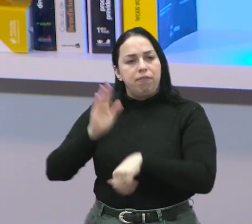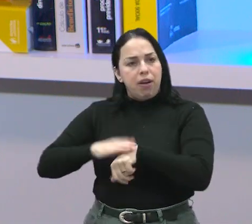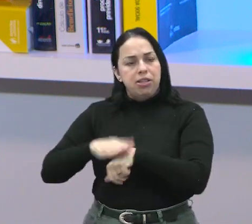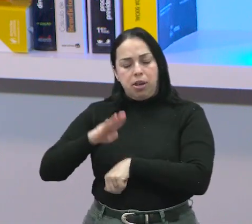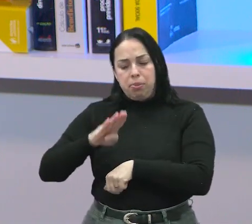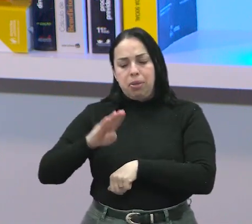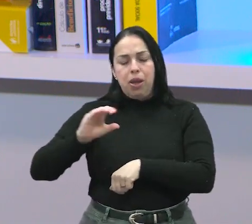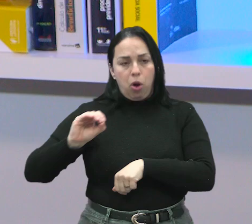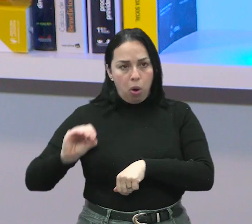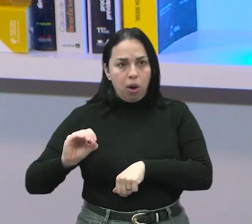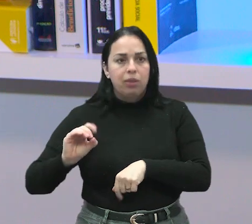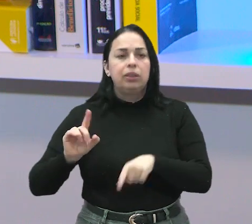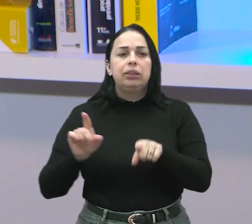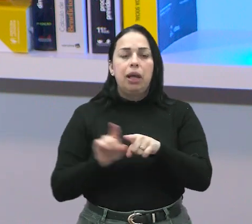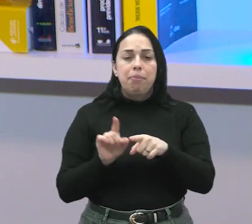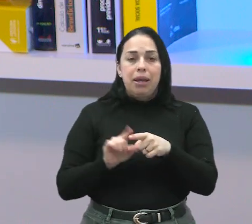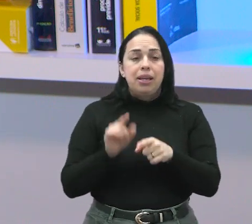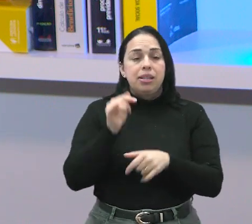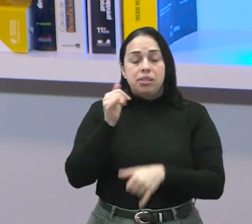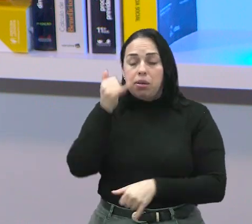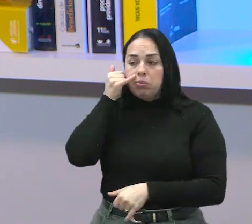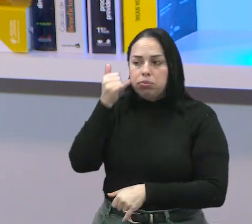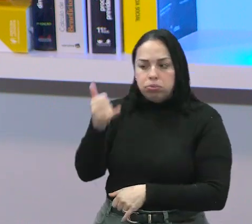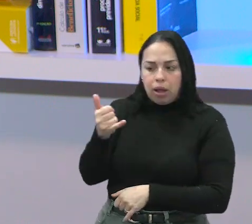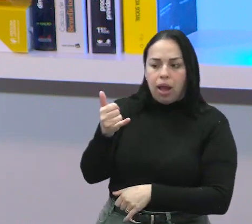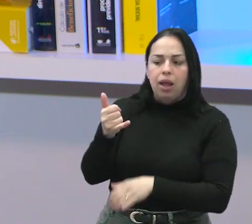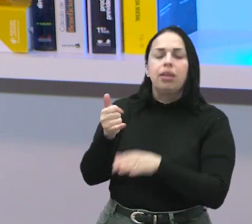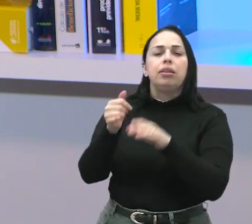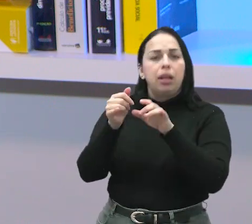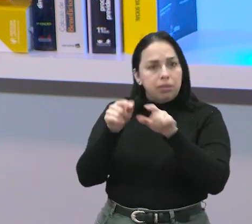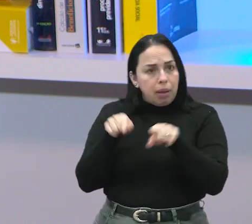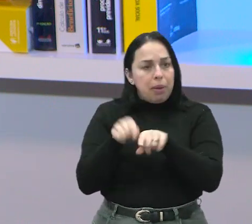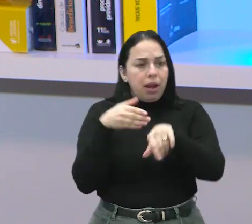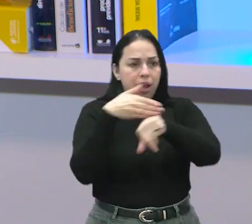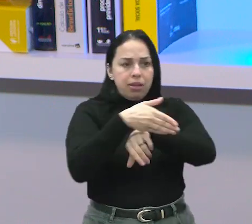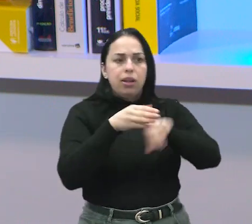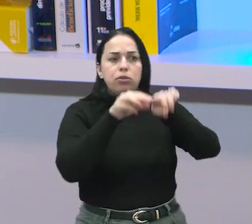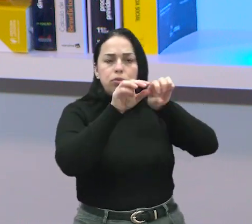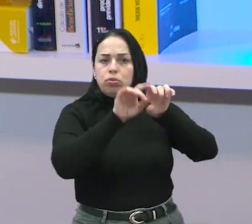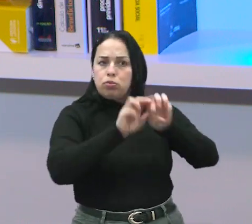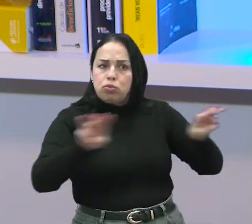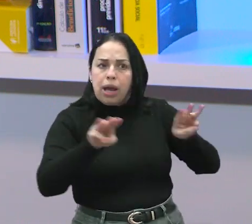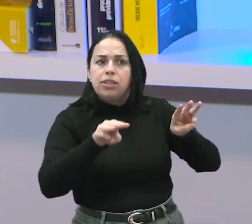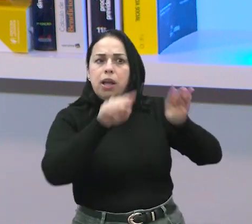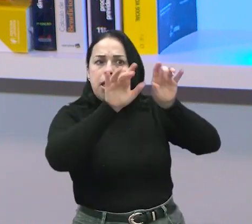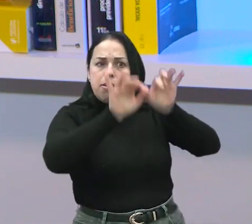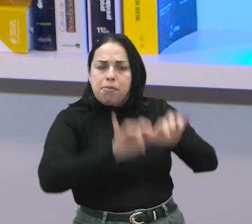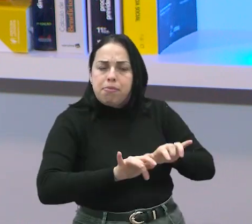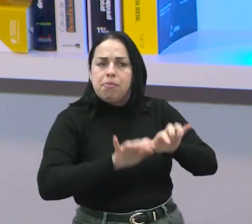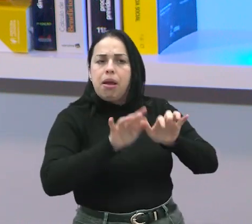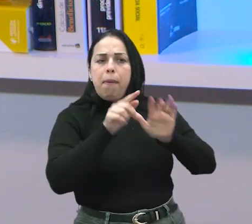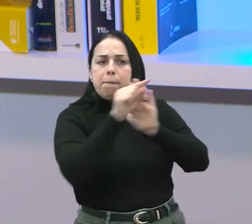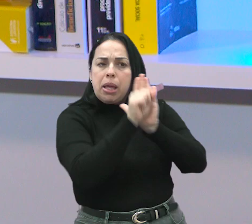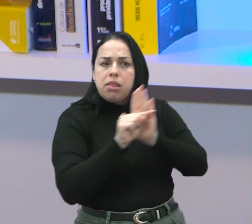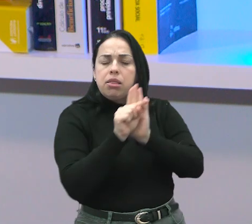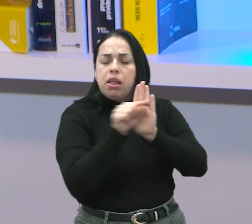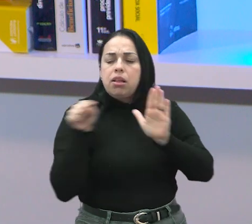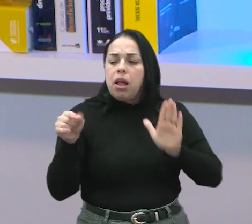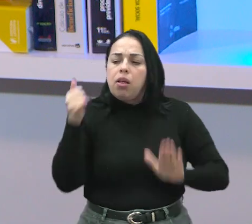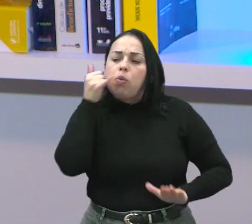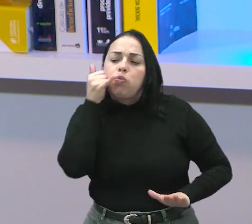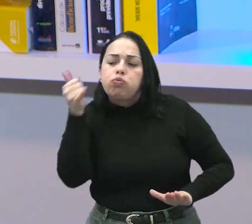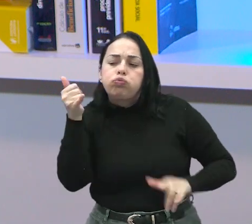sua disposição, faça essa consulta também e se utilize desse mecanismo, porque assim a gente